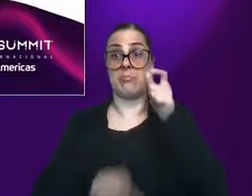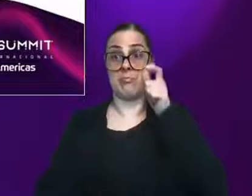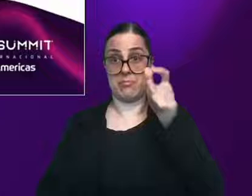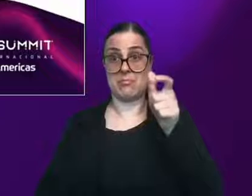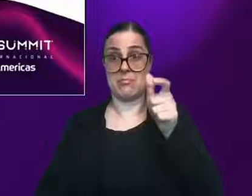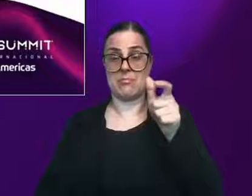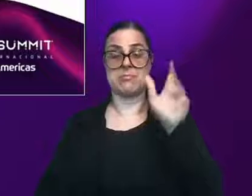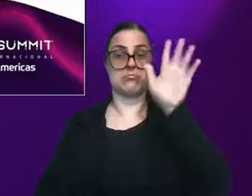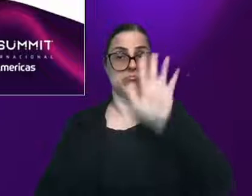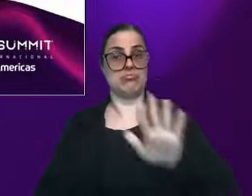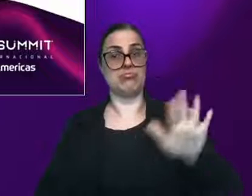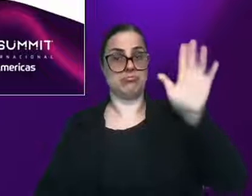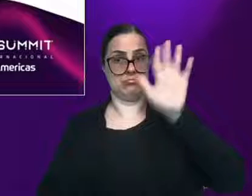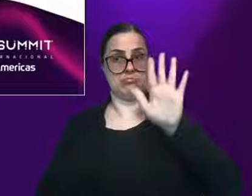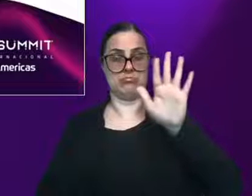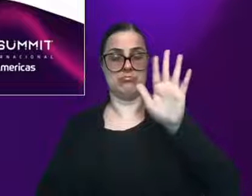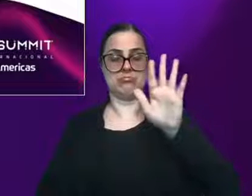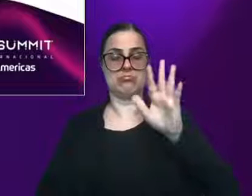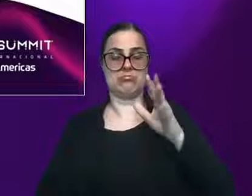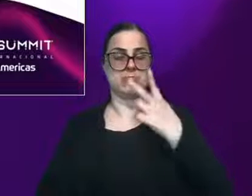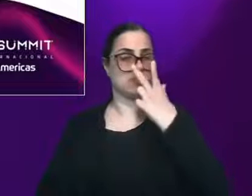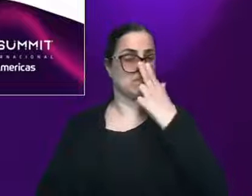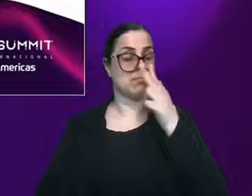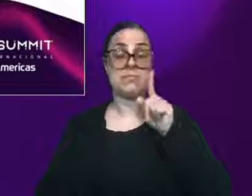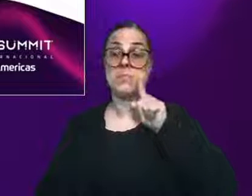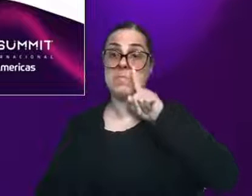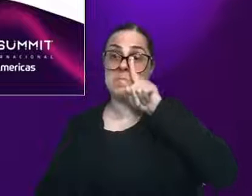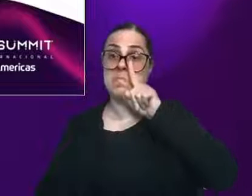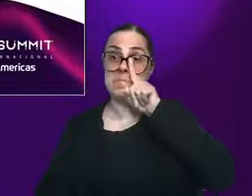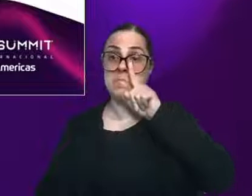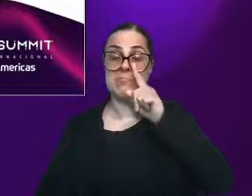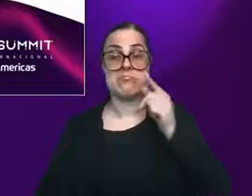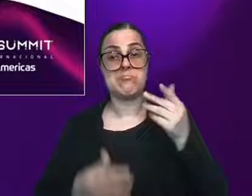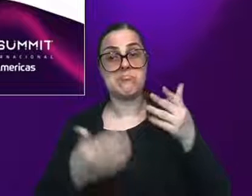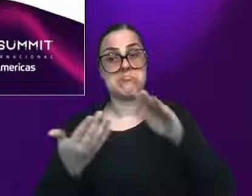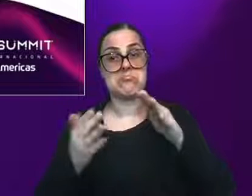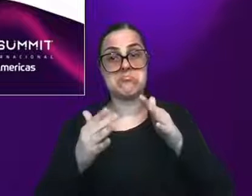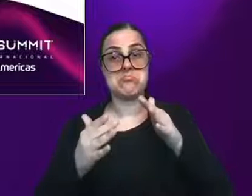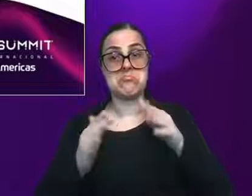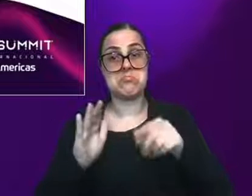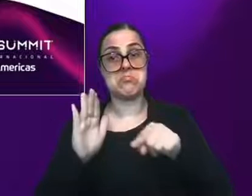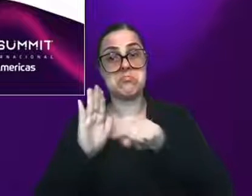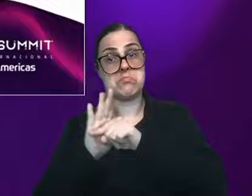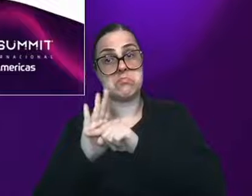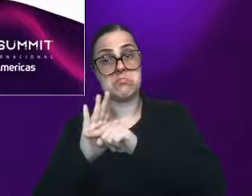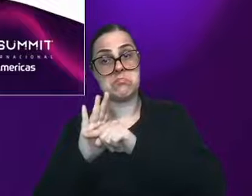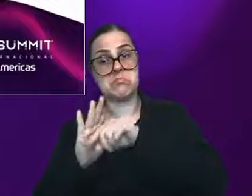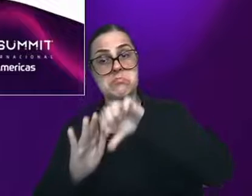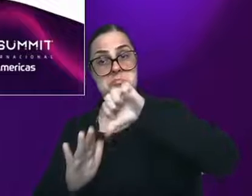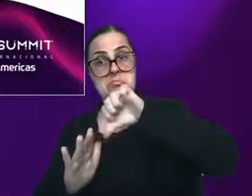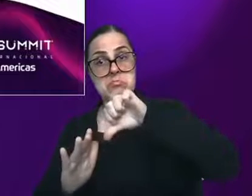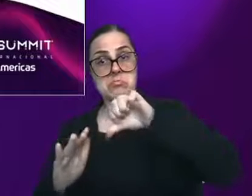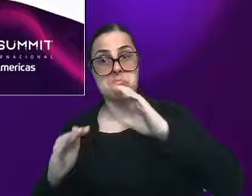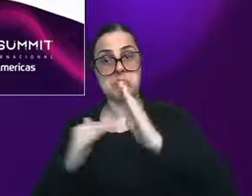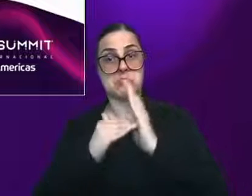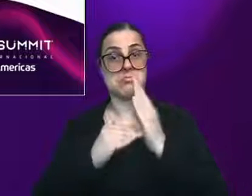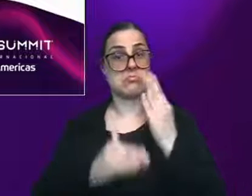geral, o risco relativo ele variou de -1 a de -9 a